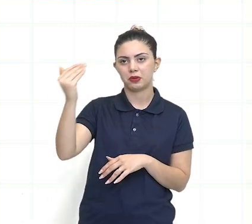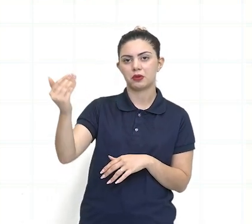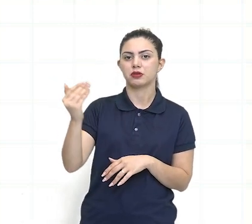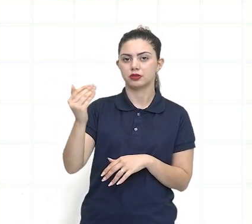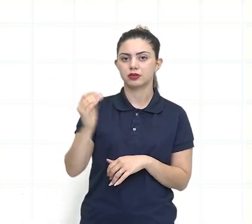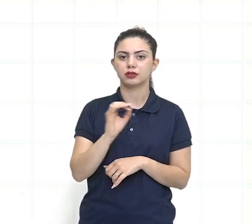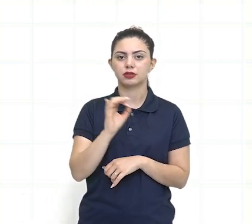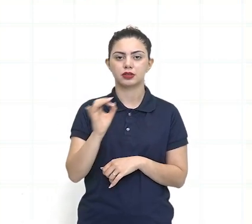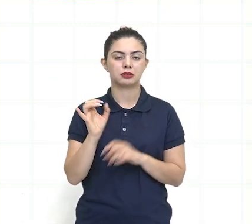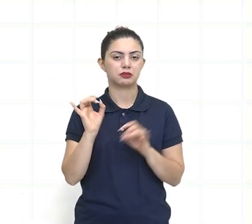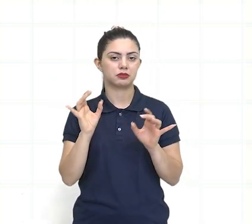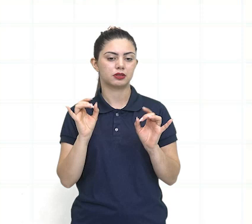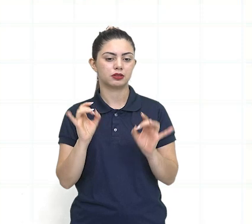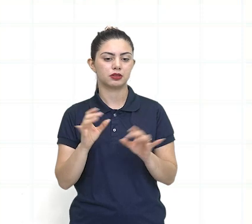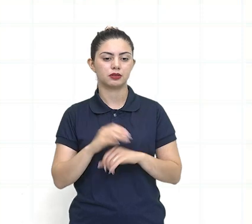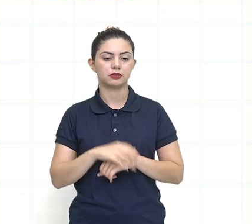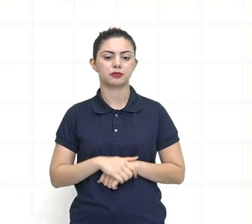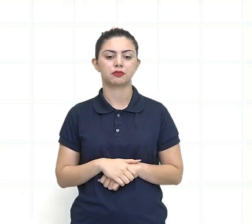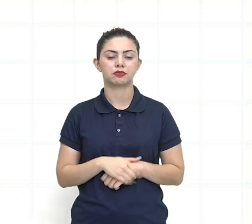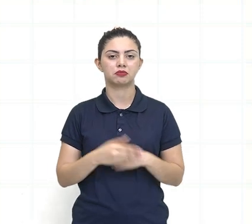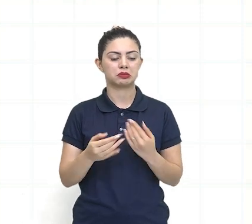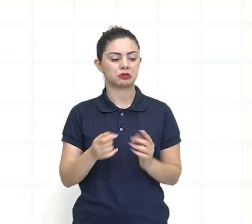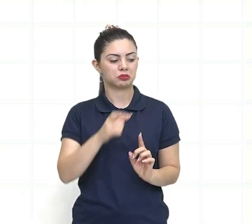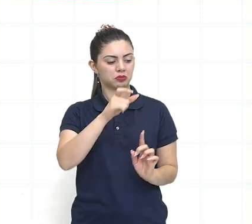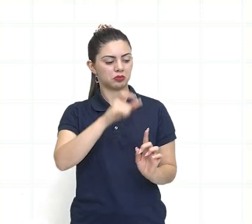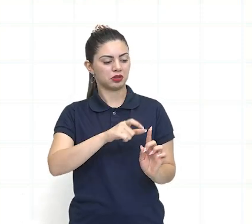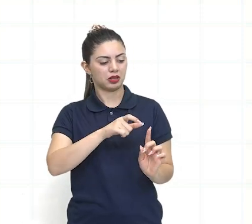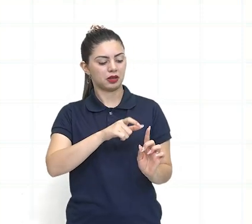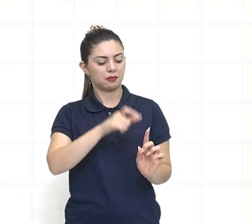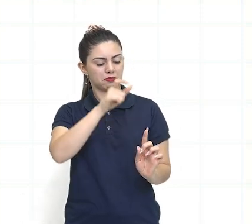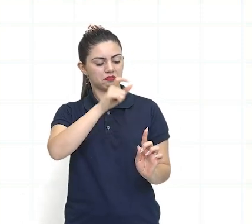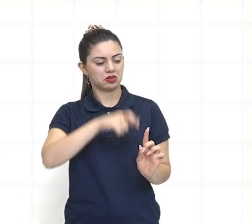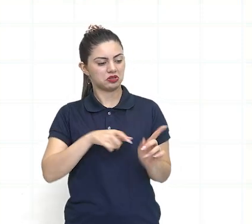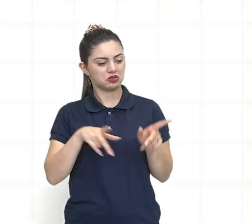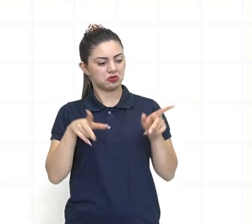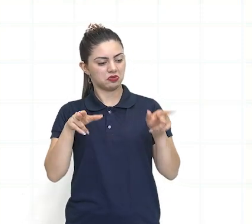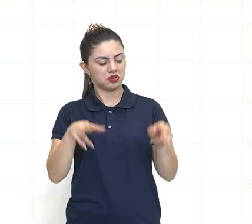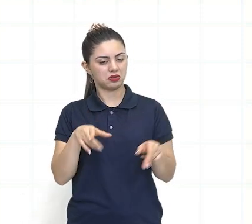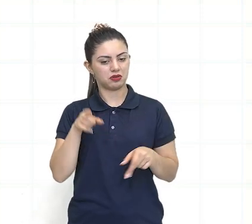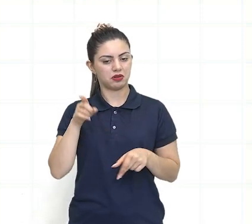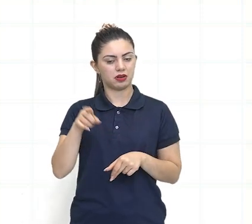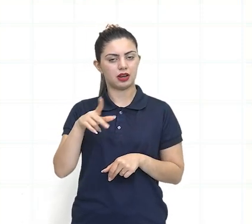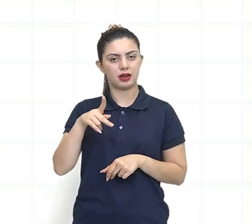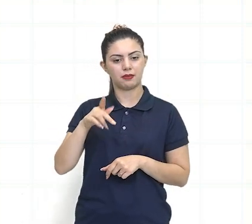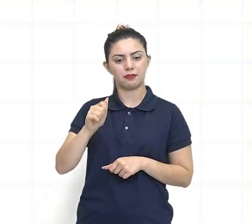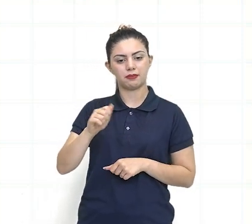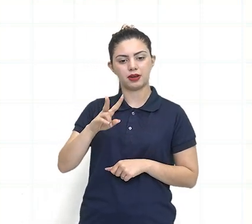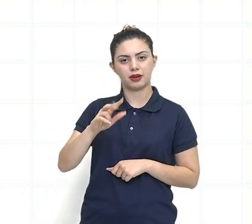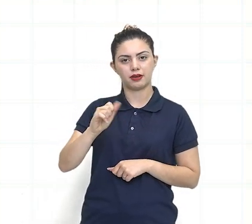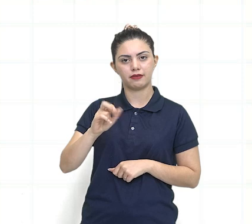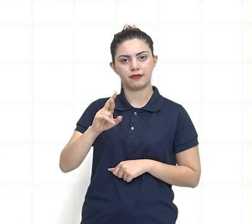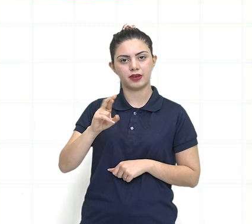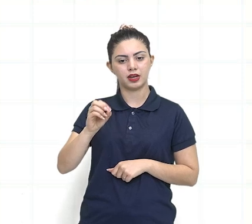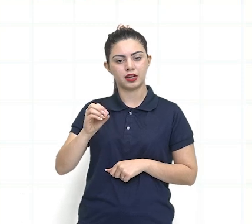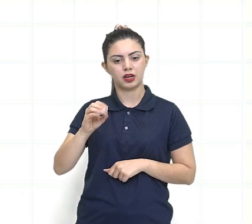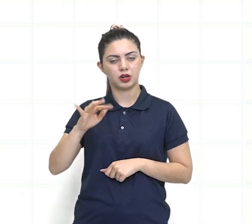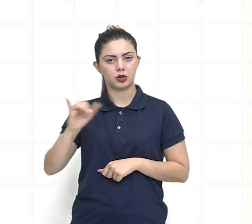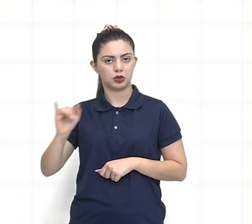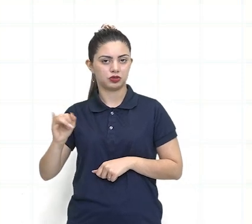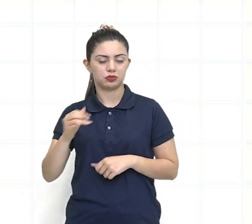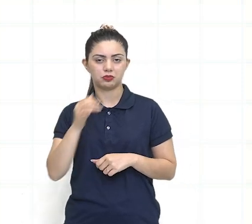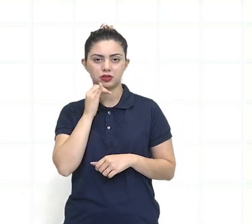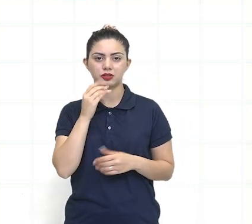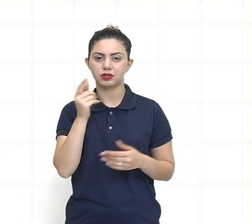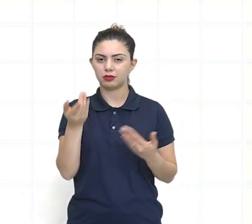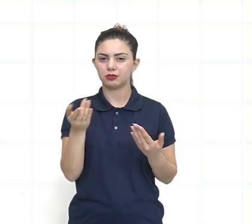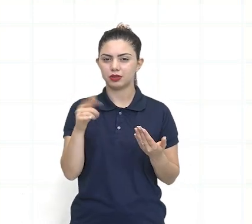conhecido, famosíssimo. Revelou-se um Pavarotti. Veja, ou seja, eu comparei alguém comum, uma